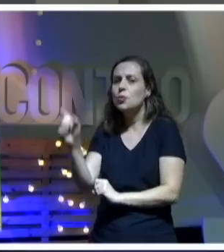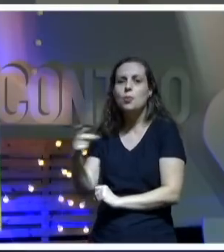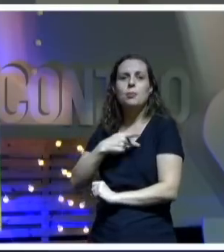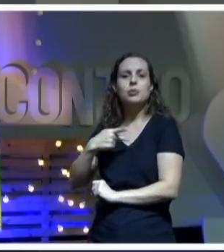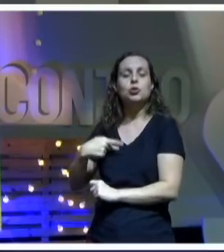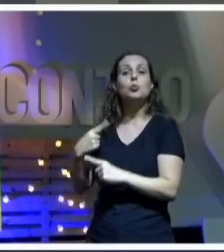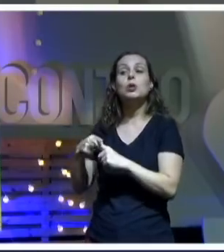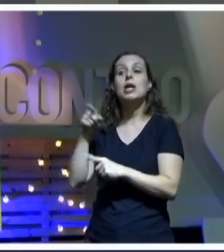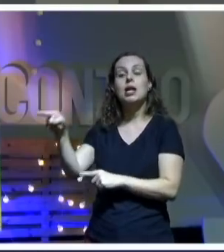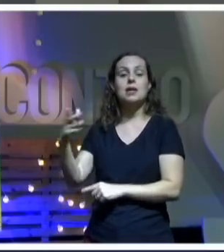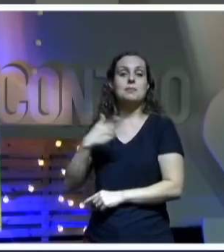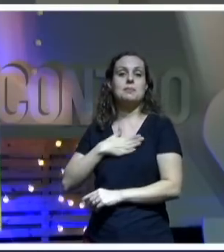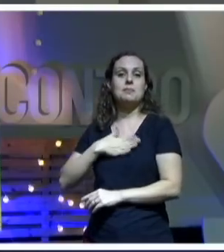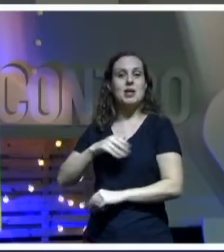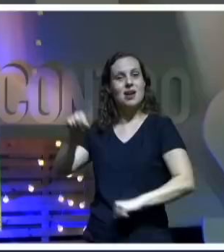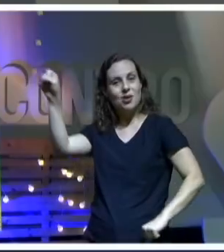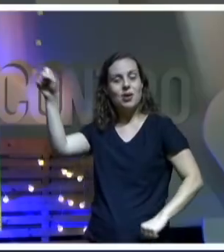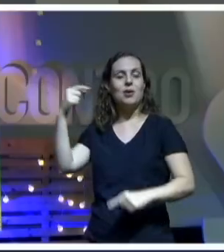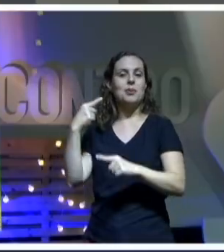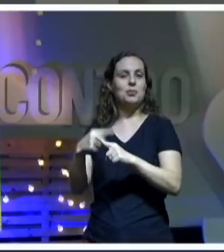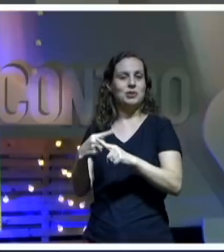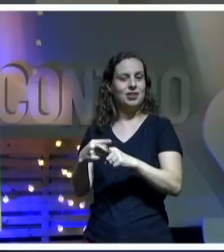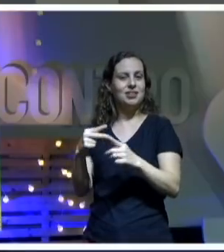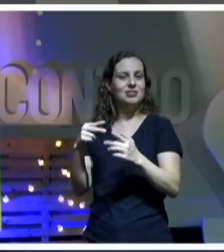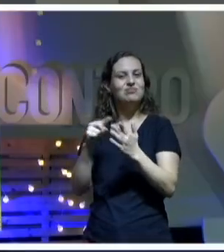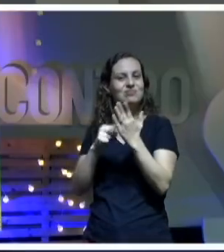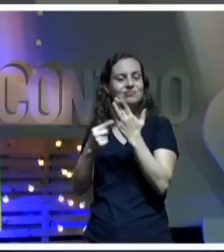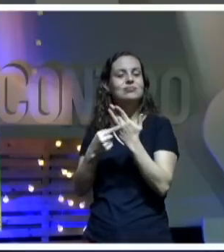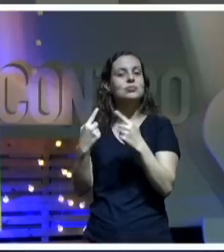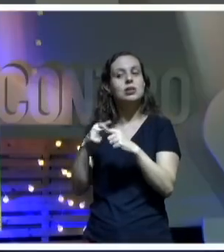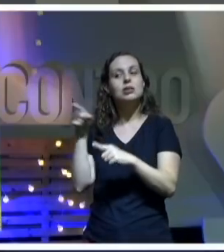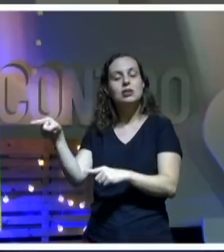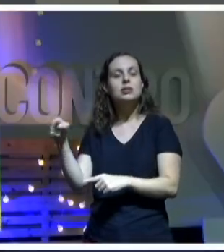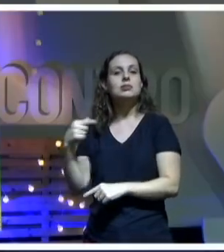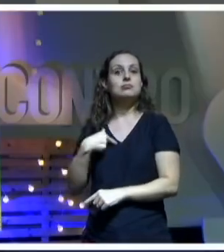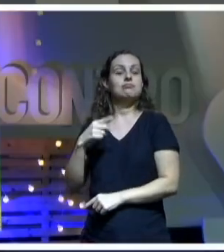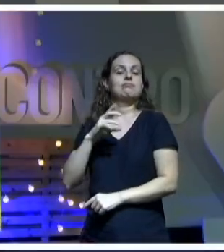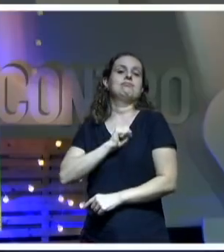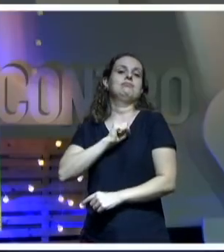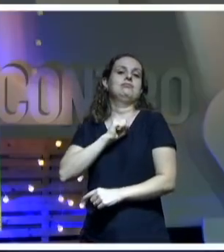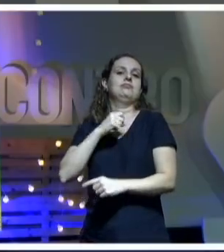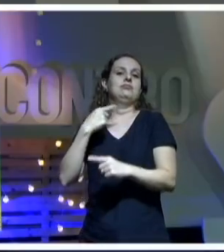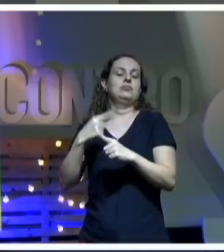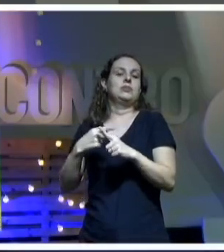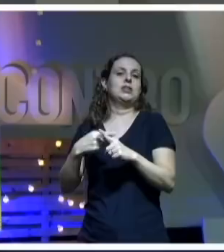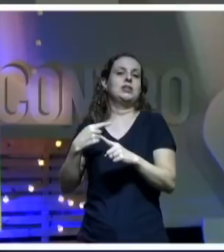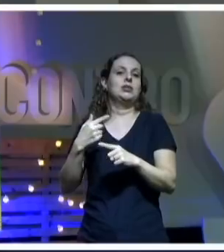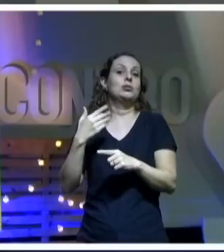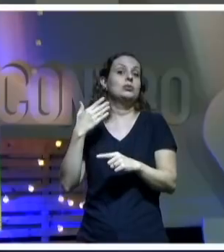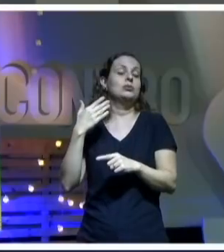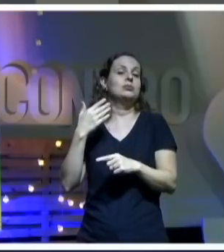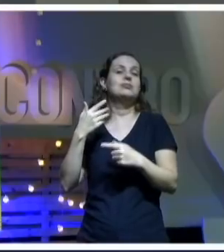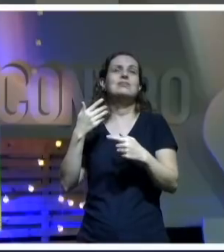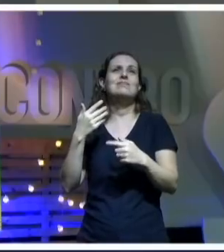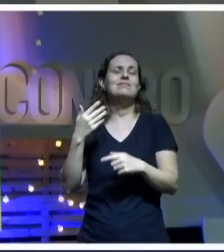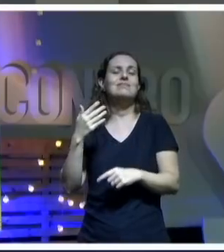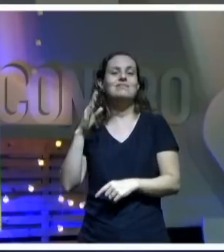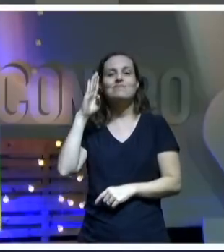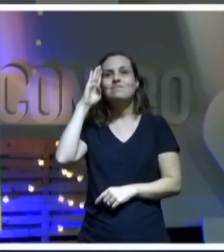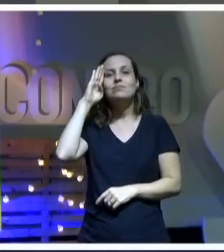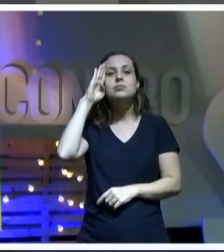então incentive os a entender que se trabalhar na igreja é uma das vocações mais